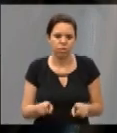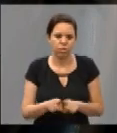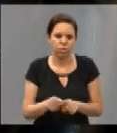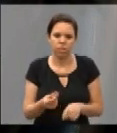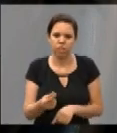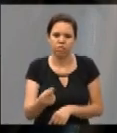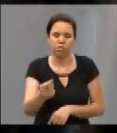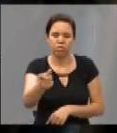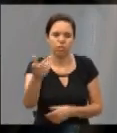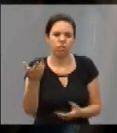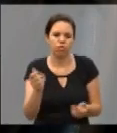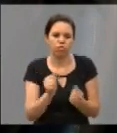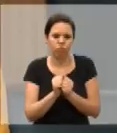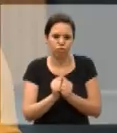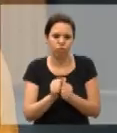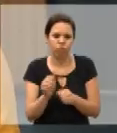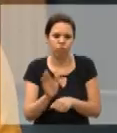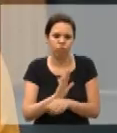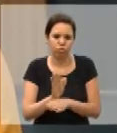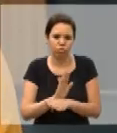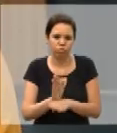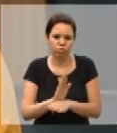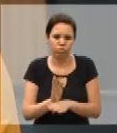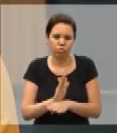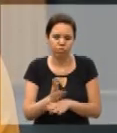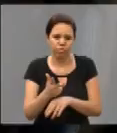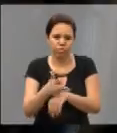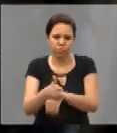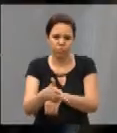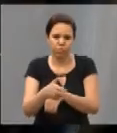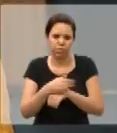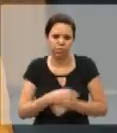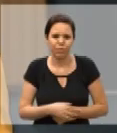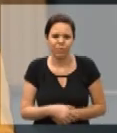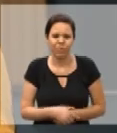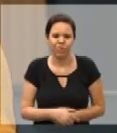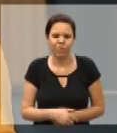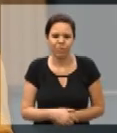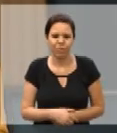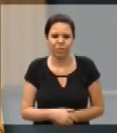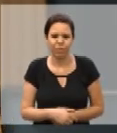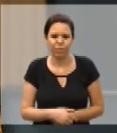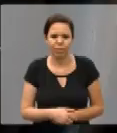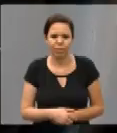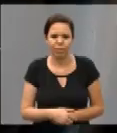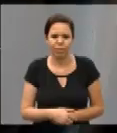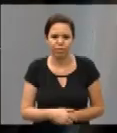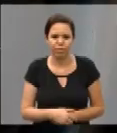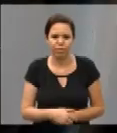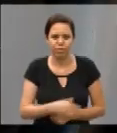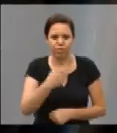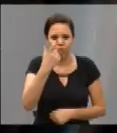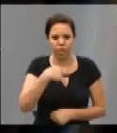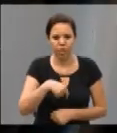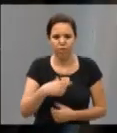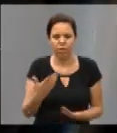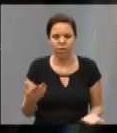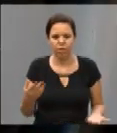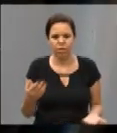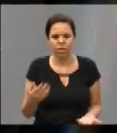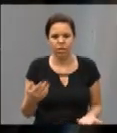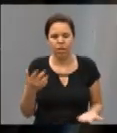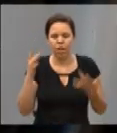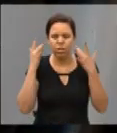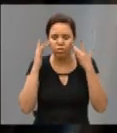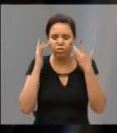interminável com o cinema. Eu tenho um caso com o cinema. Eu tenho um caso com a câmera, entendeu? E você, Moara? Olha, eu acho que o